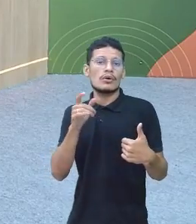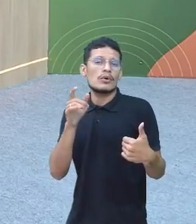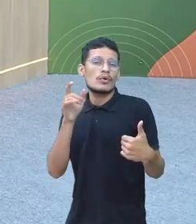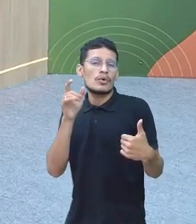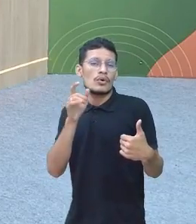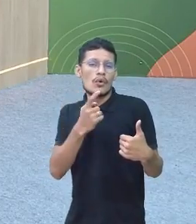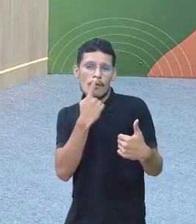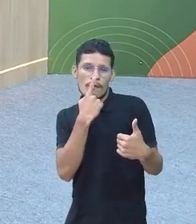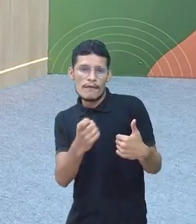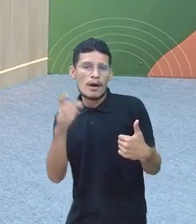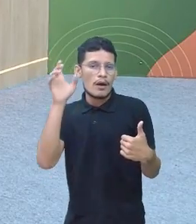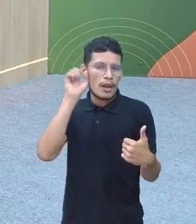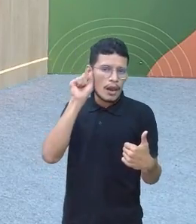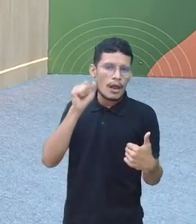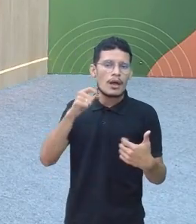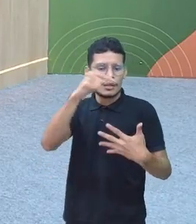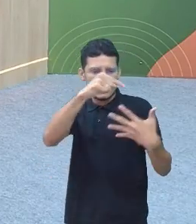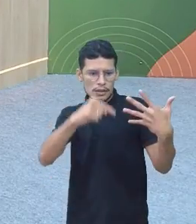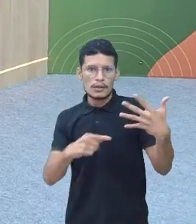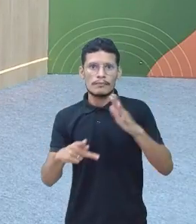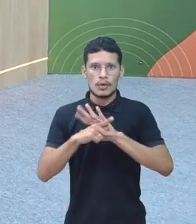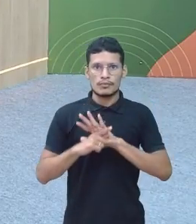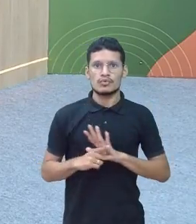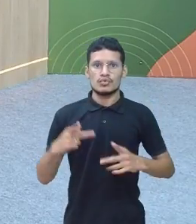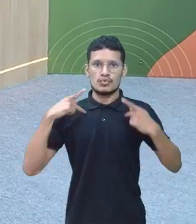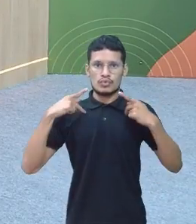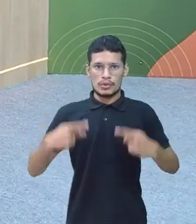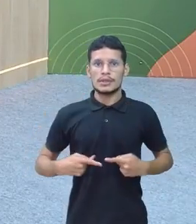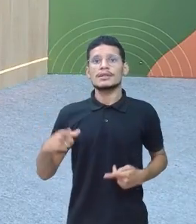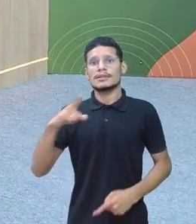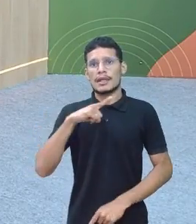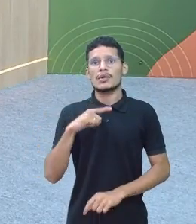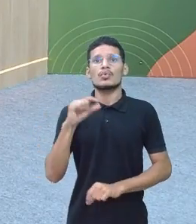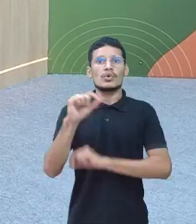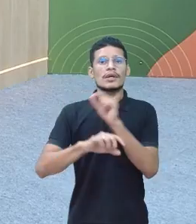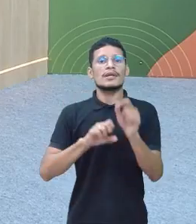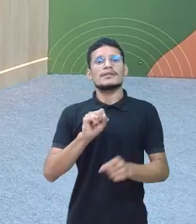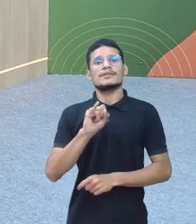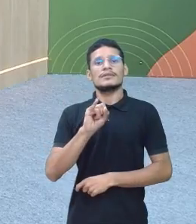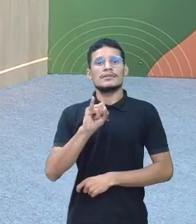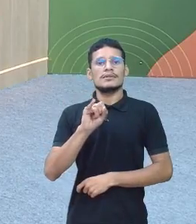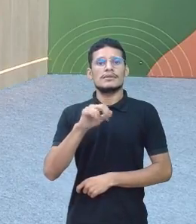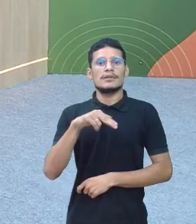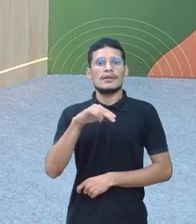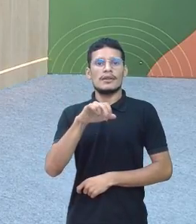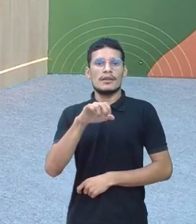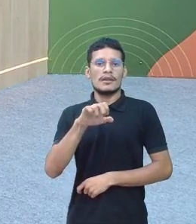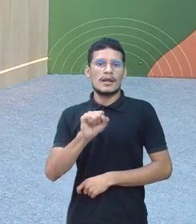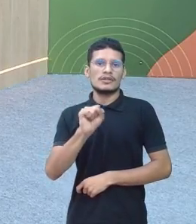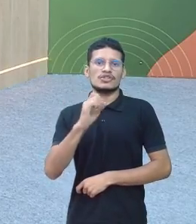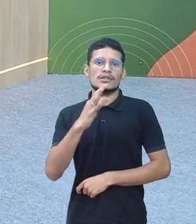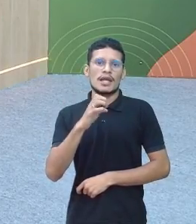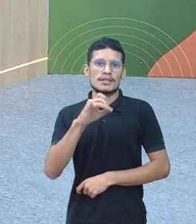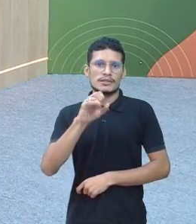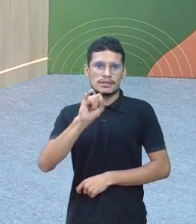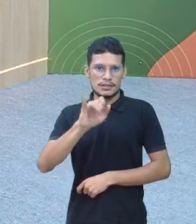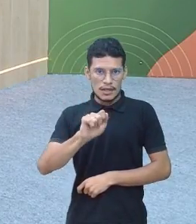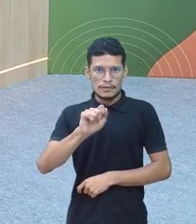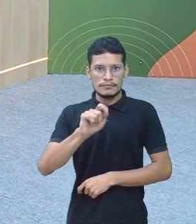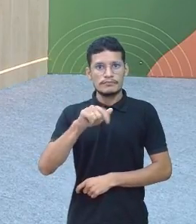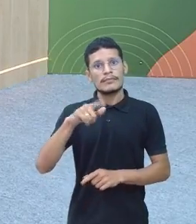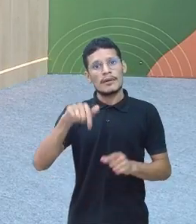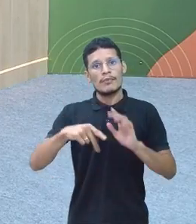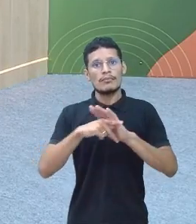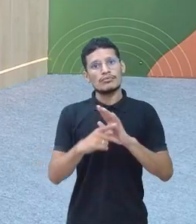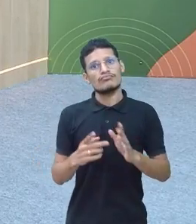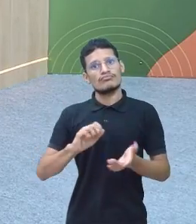audição, o tato, a visão e o paladar, eu tenho efeito sinestésico. Então, o meu texto é potencializado por essas